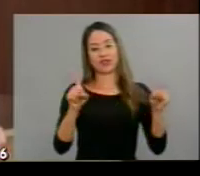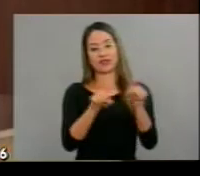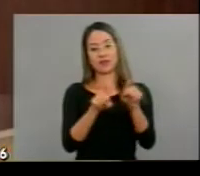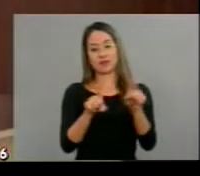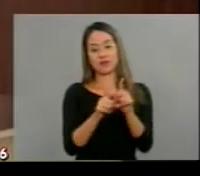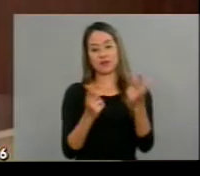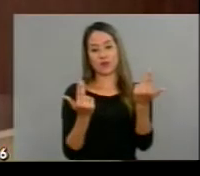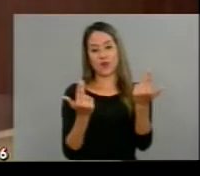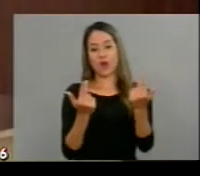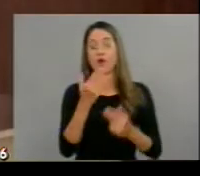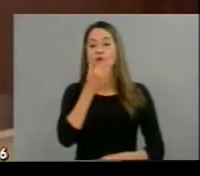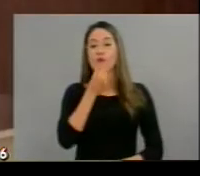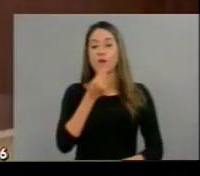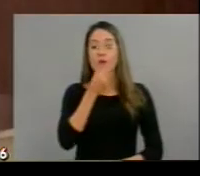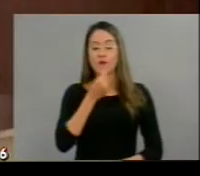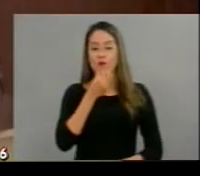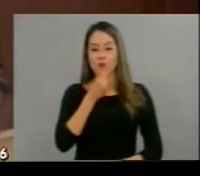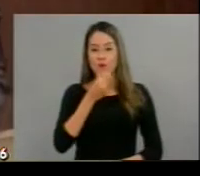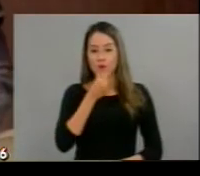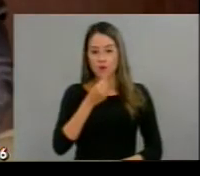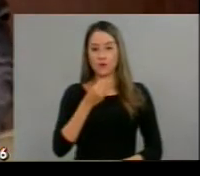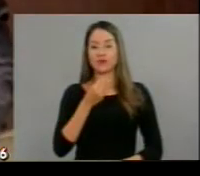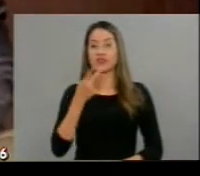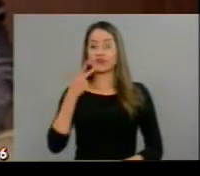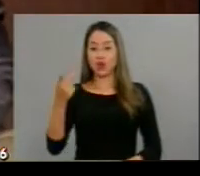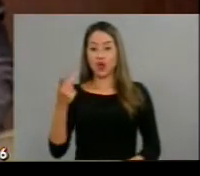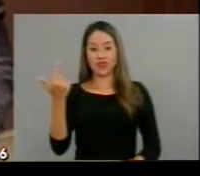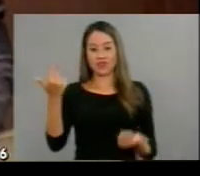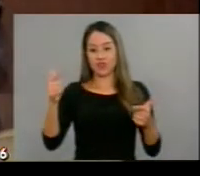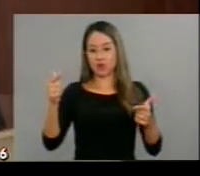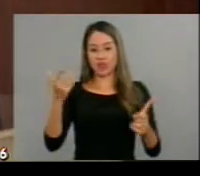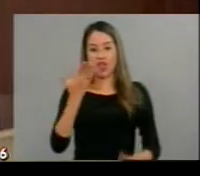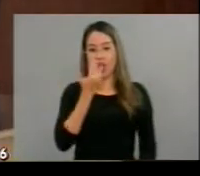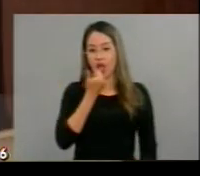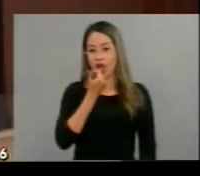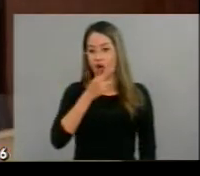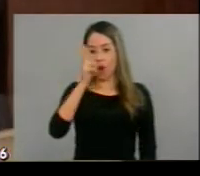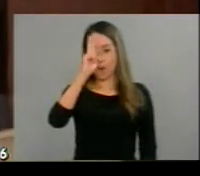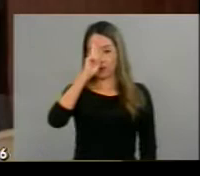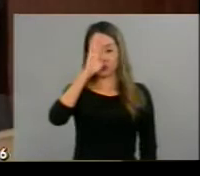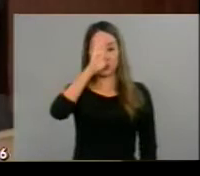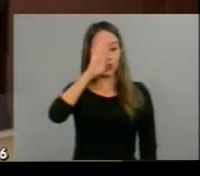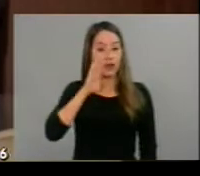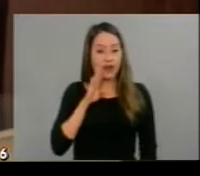da escola de Chicago que não existe almoço grátis. Ninguém vai comprar algo